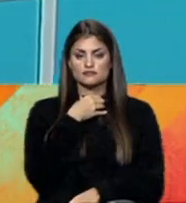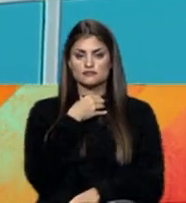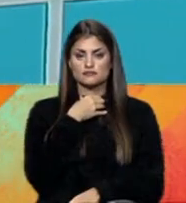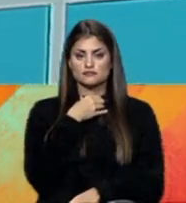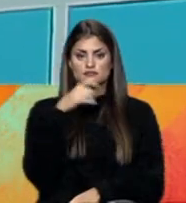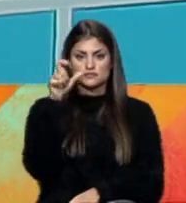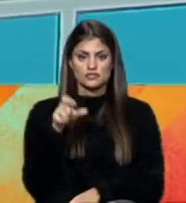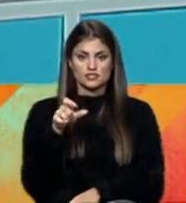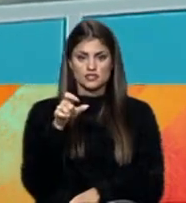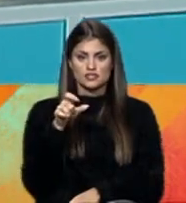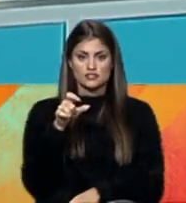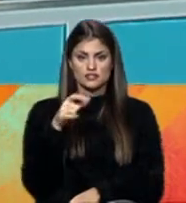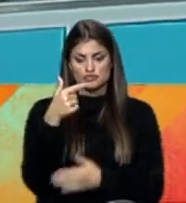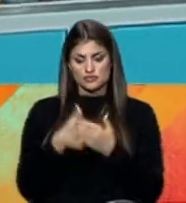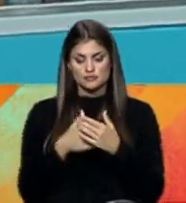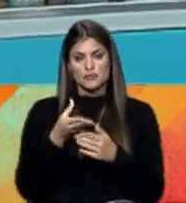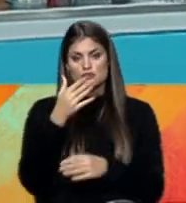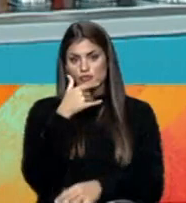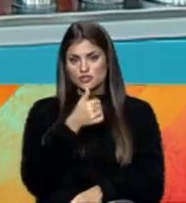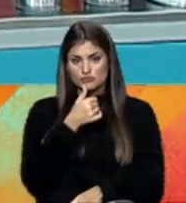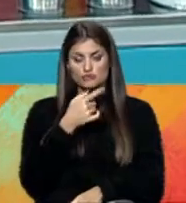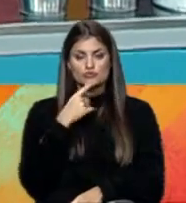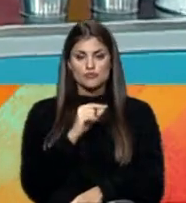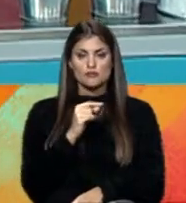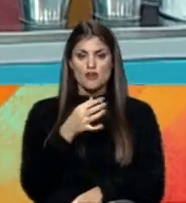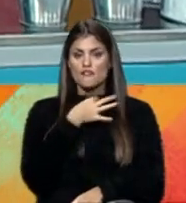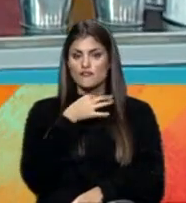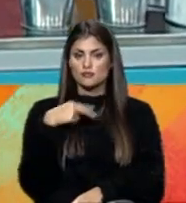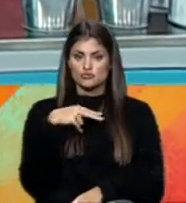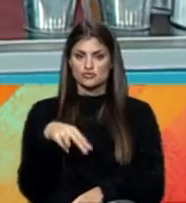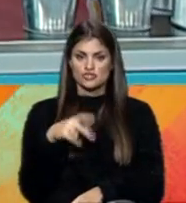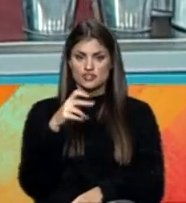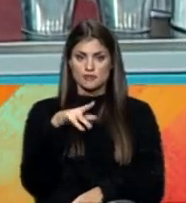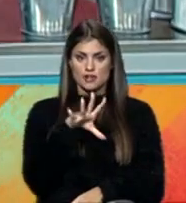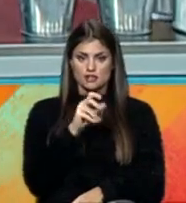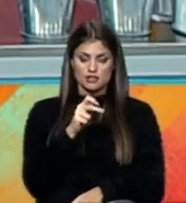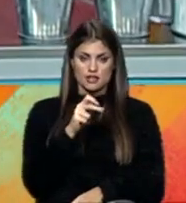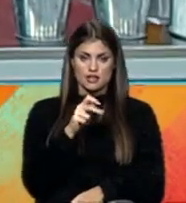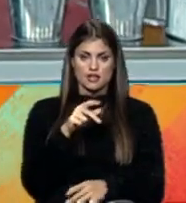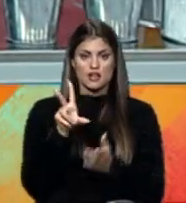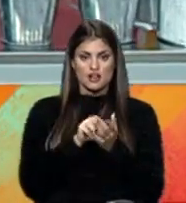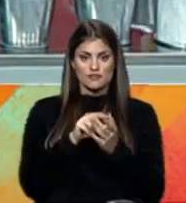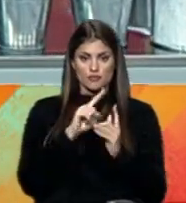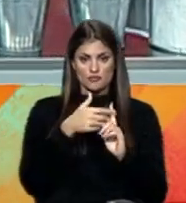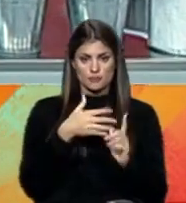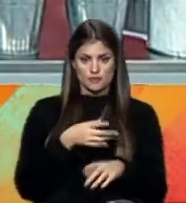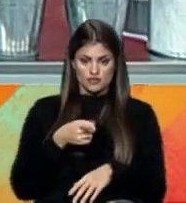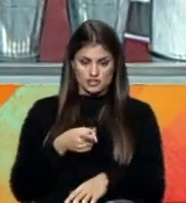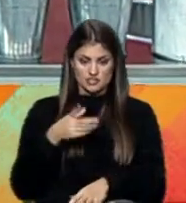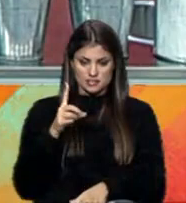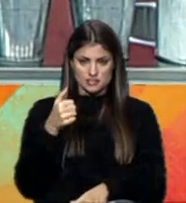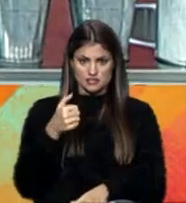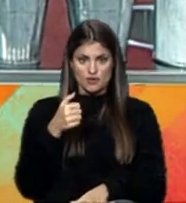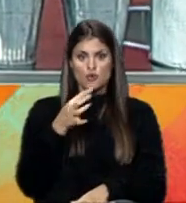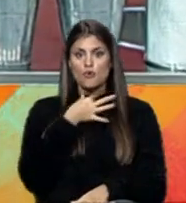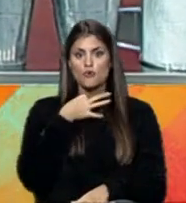é das letras mais bonitas, que chama-se Fado Português, e a Amália gravou em 65 e diz: o fado nasceu um dia em